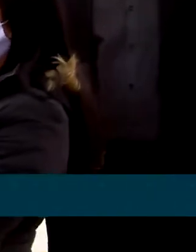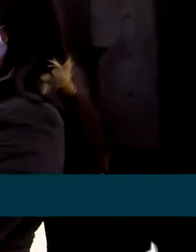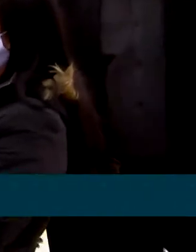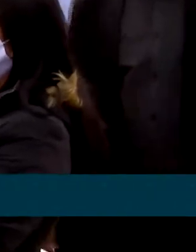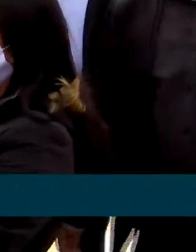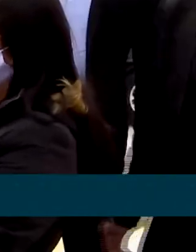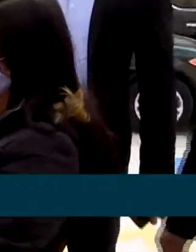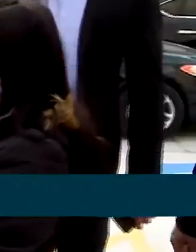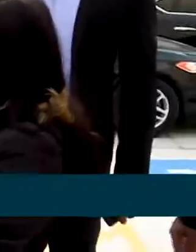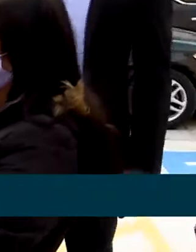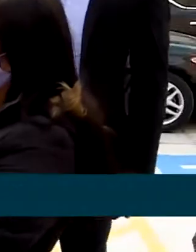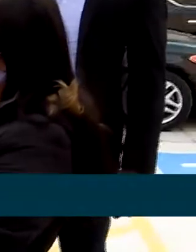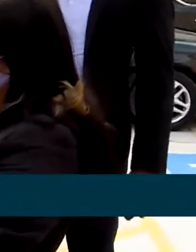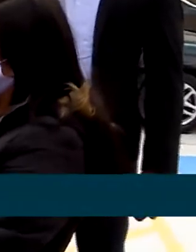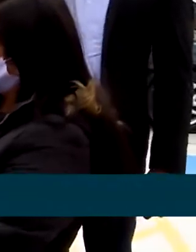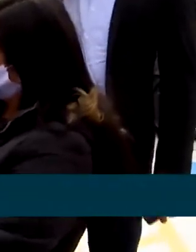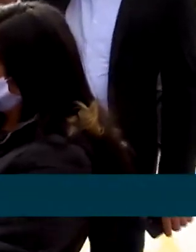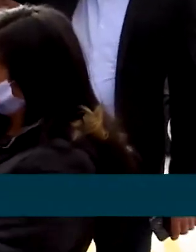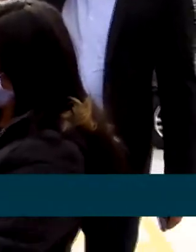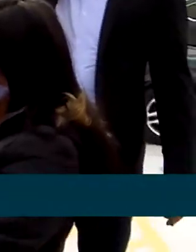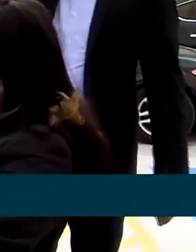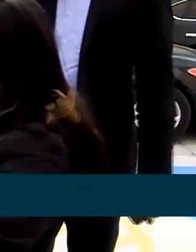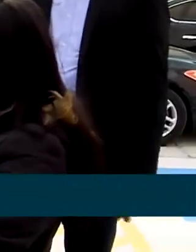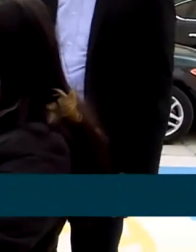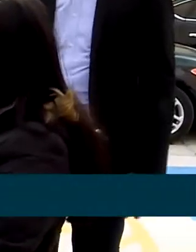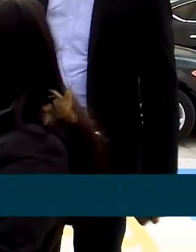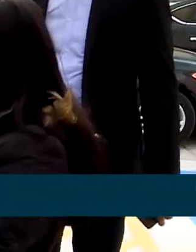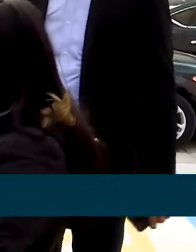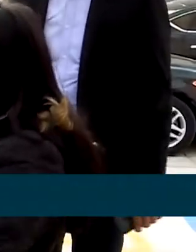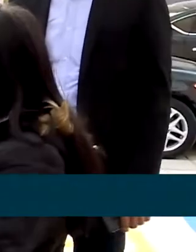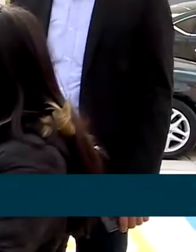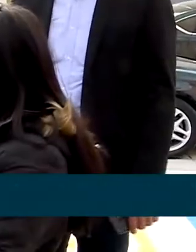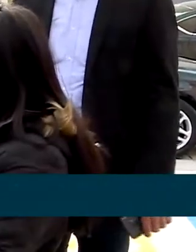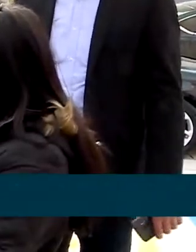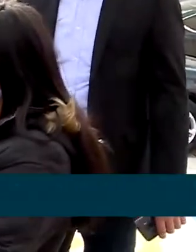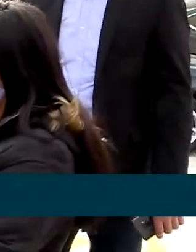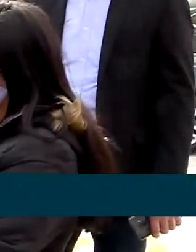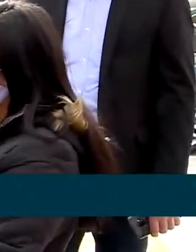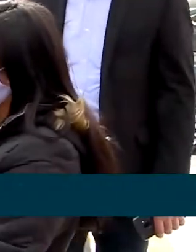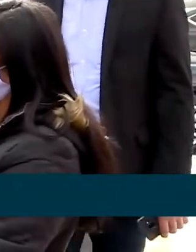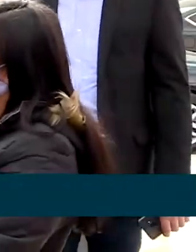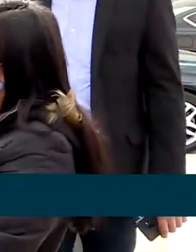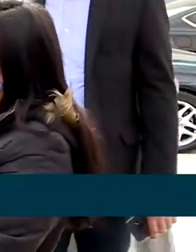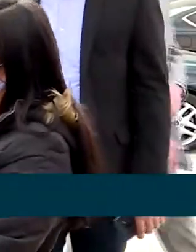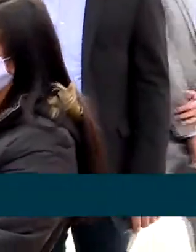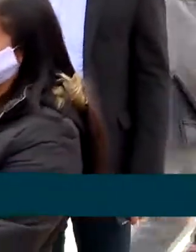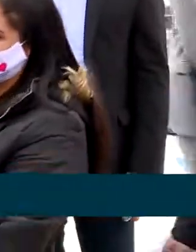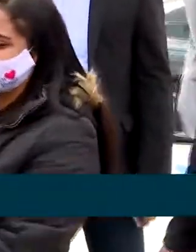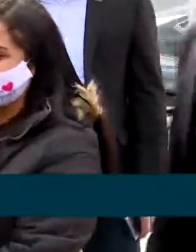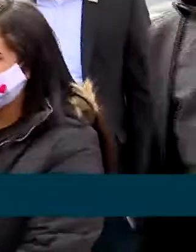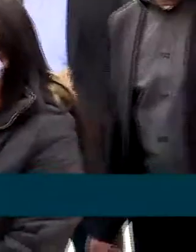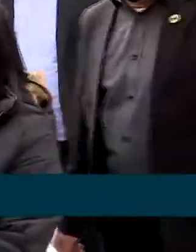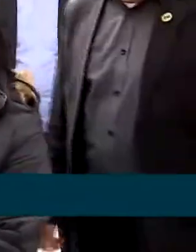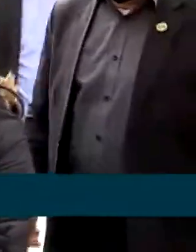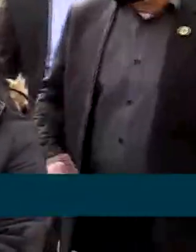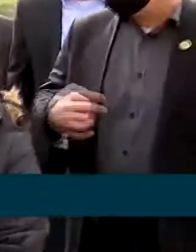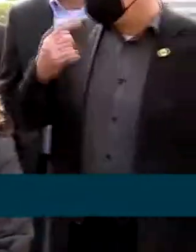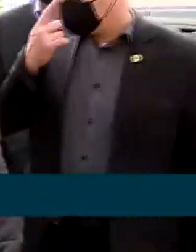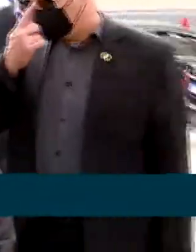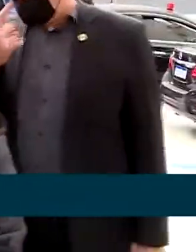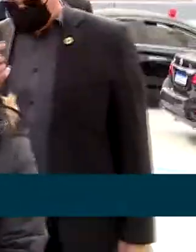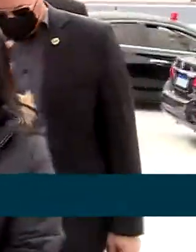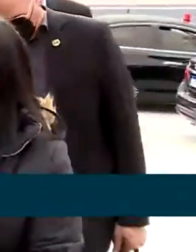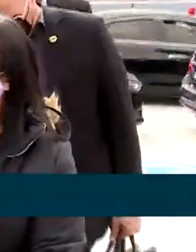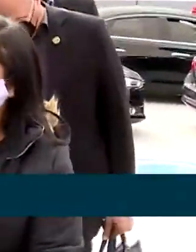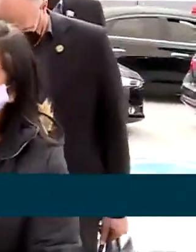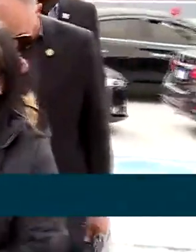Parabéns aí. Brian, dá um joia. Faz um positivo aí, Brian. Dá um joia, Brian. Aí, vamos lá conhecer a casa? Então vem. Tu já olhou por dentro ou não?